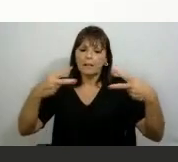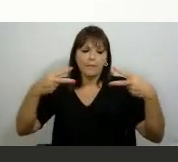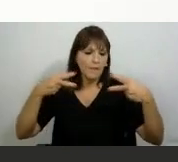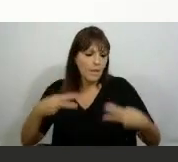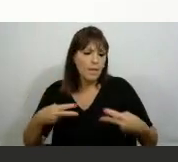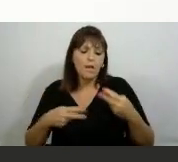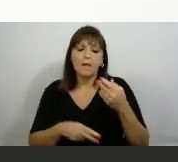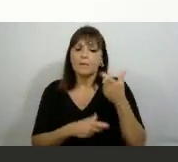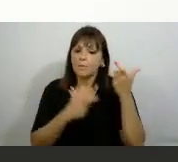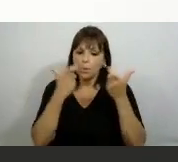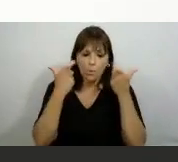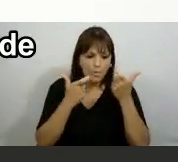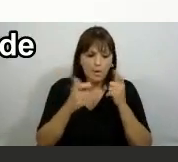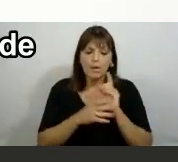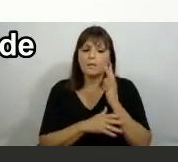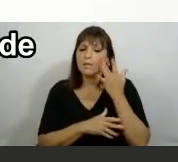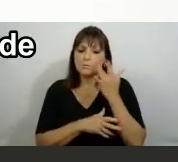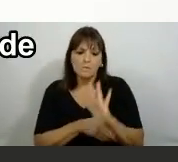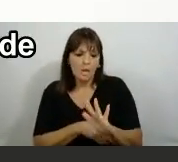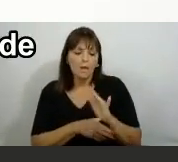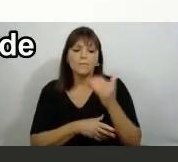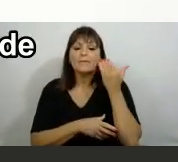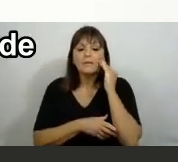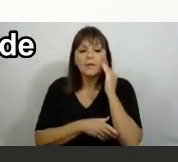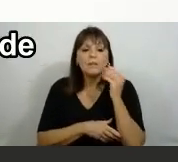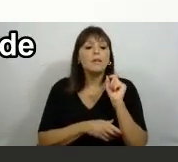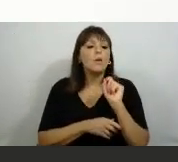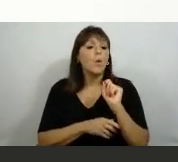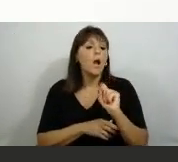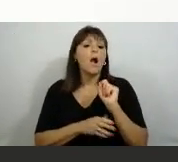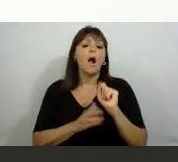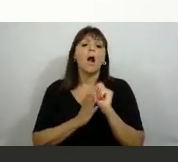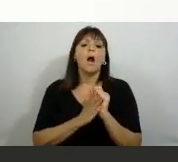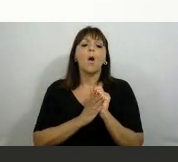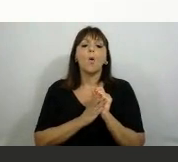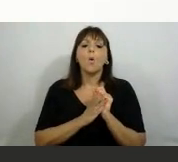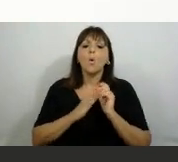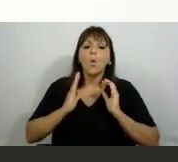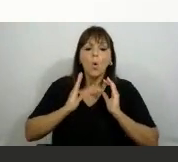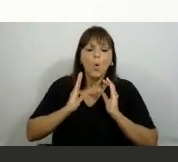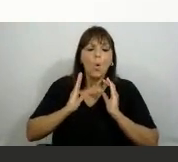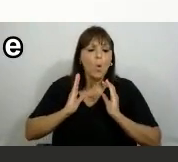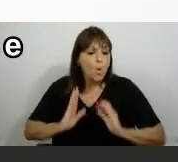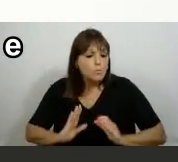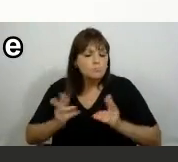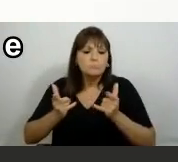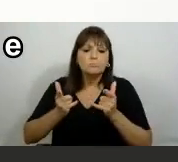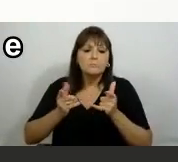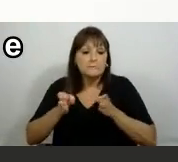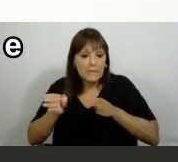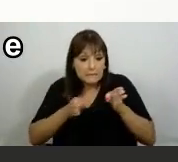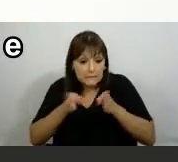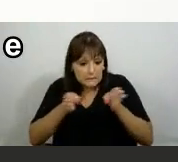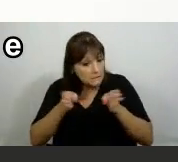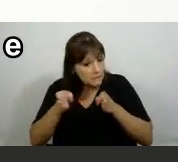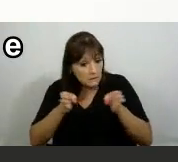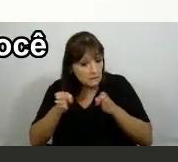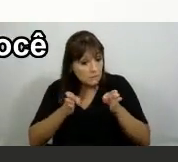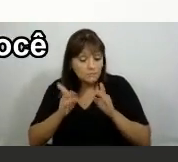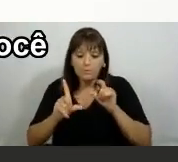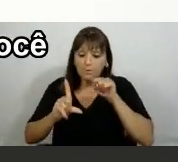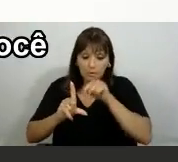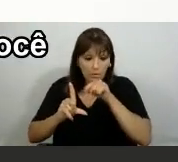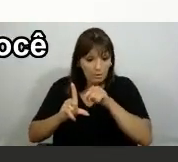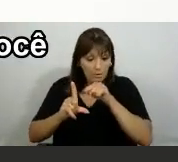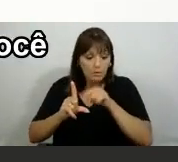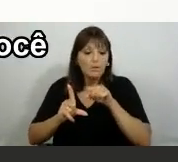sabe. Você precisa entender o comportamento acessível de um elemento interativo e dizer para o dev, em bom